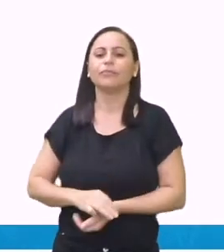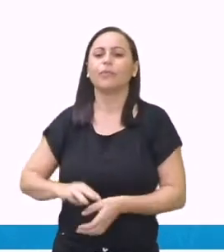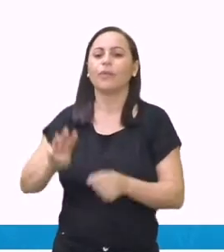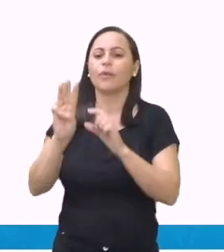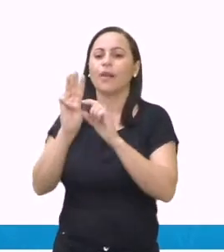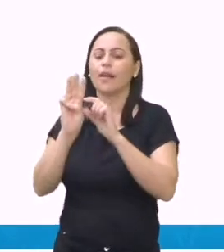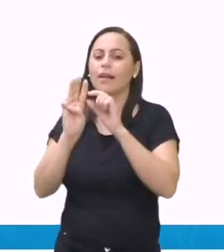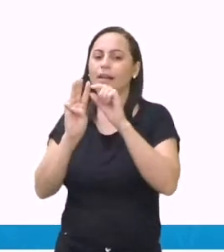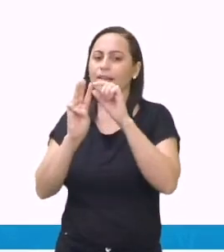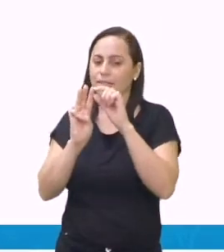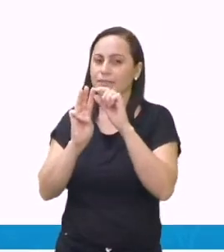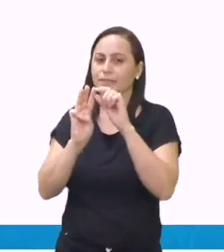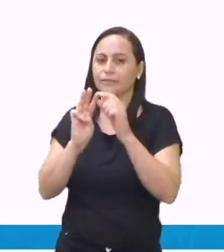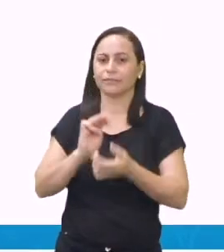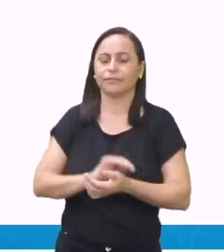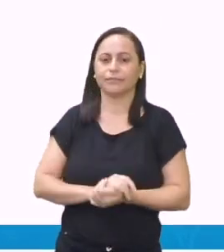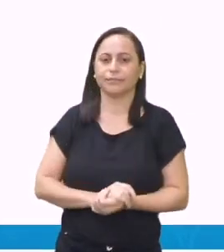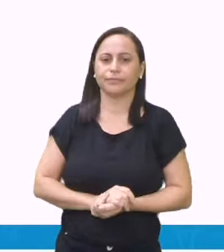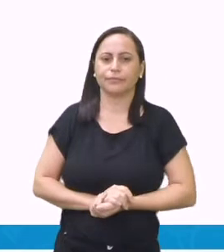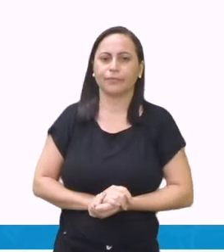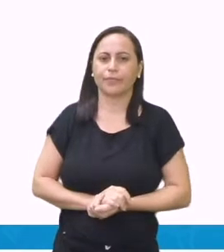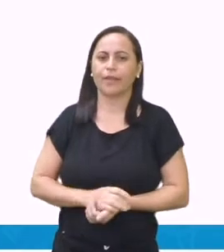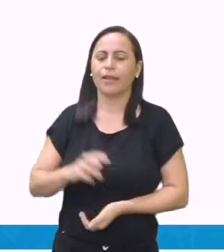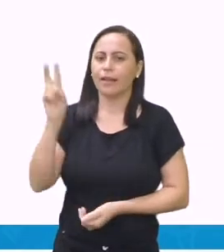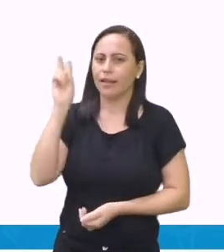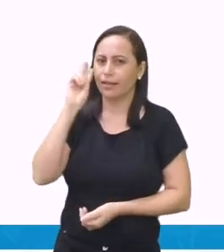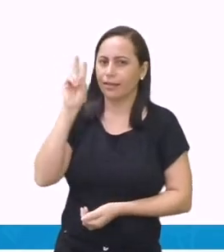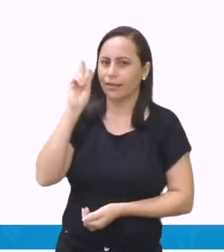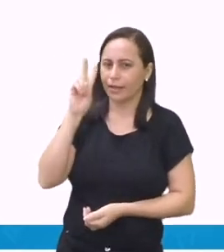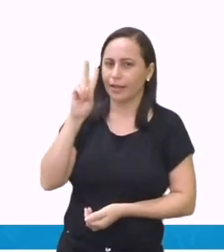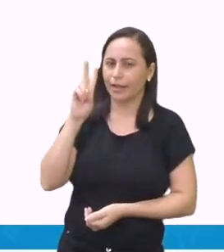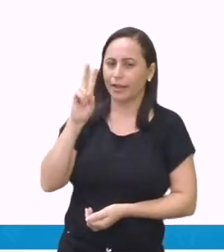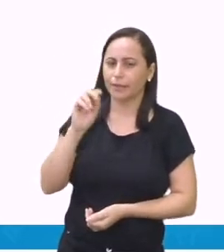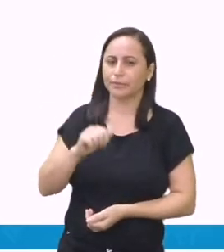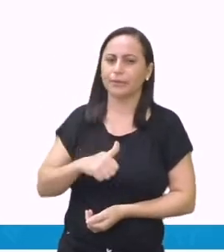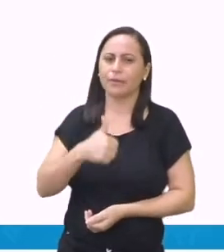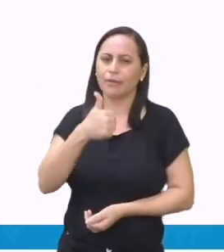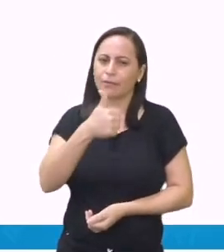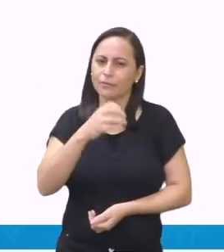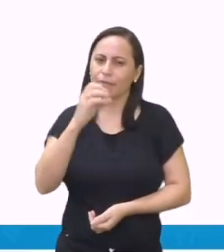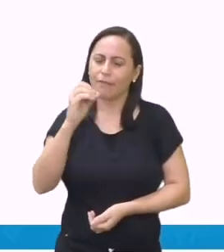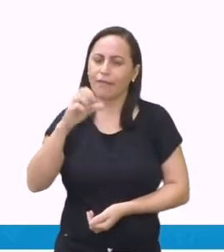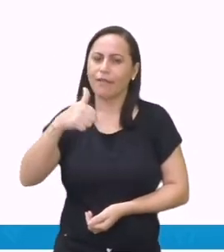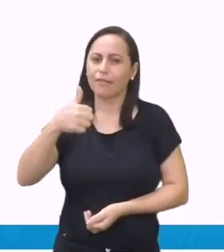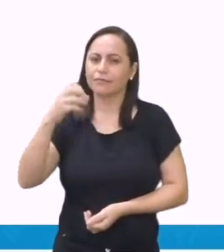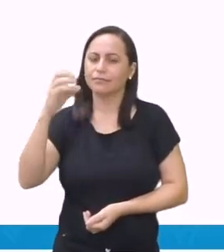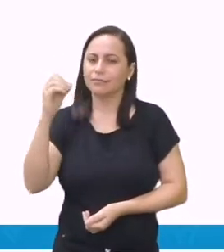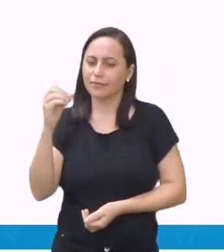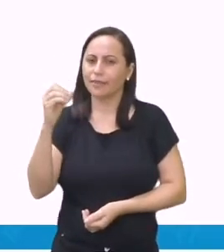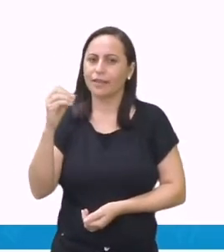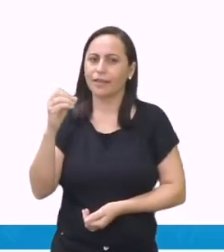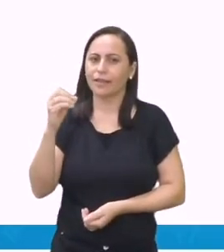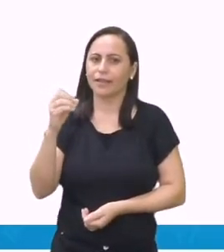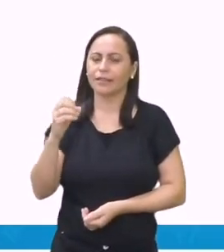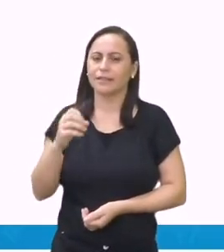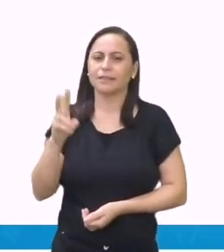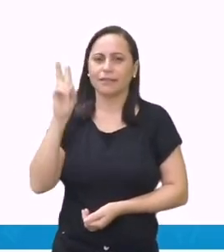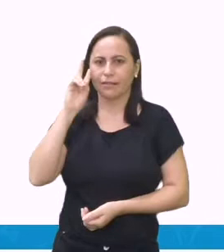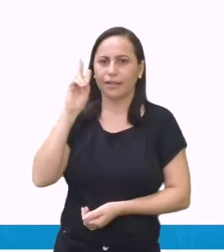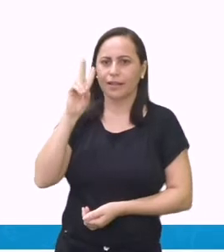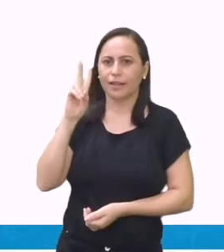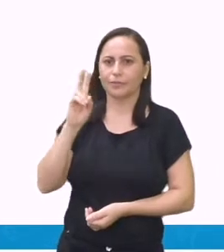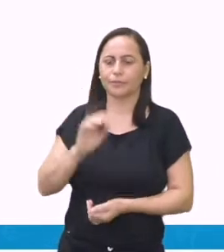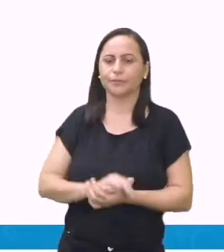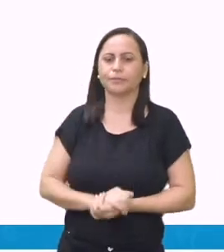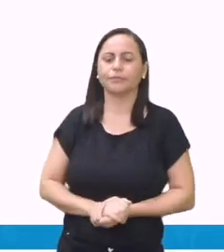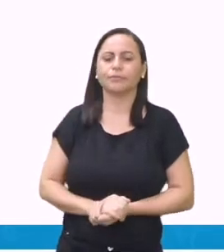ordem das centenas. Lembra lá que nós, quando contamos de 10 em 10, vamos lembrar? Ó,